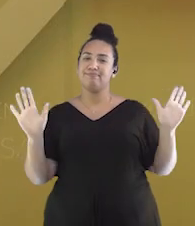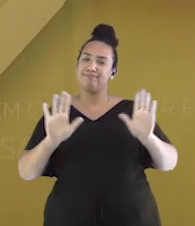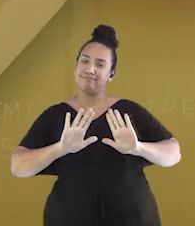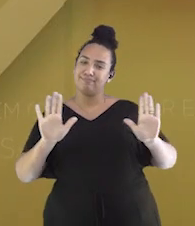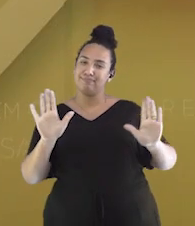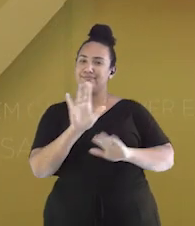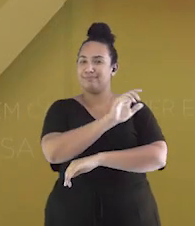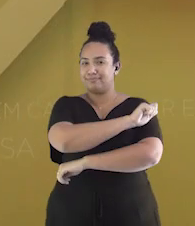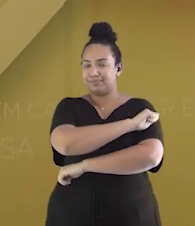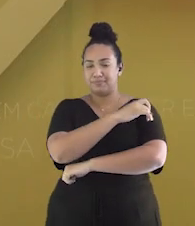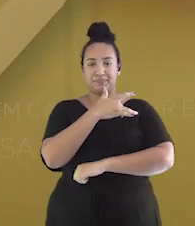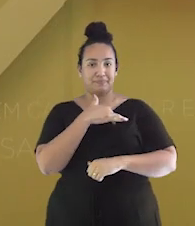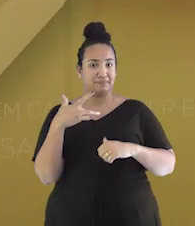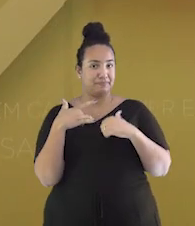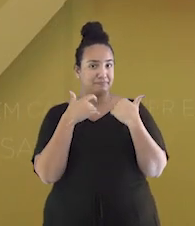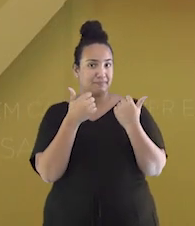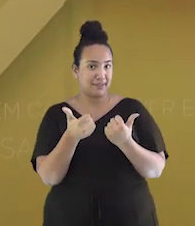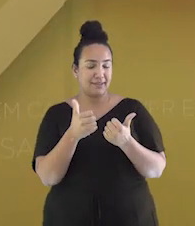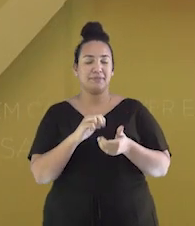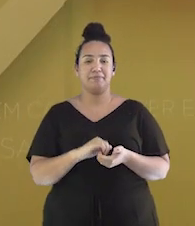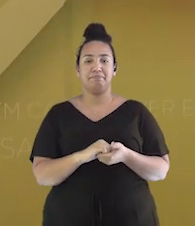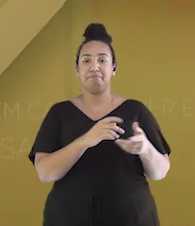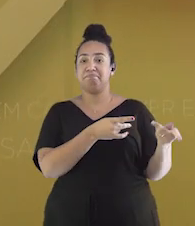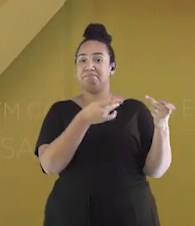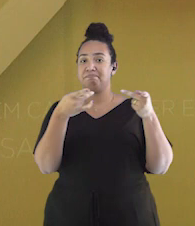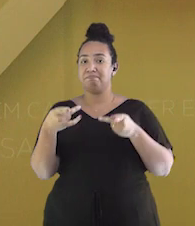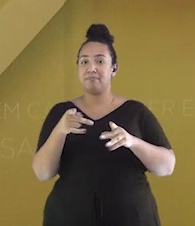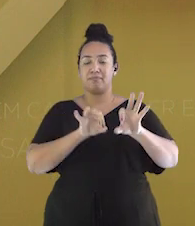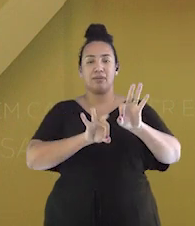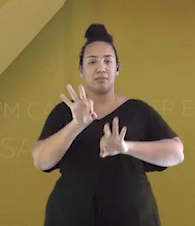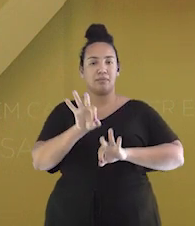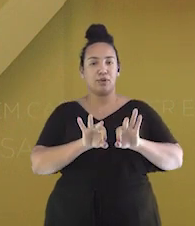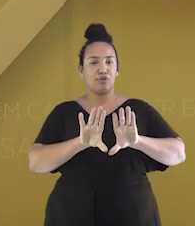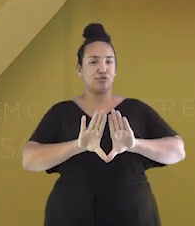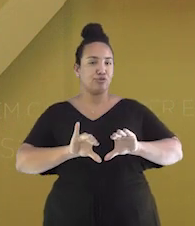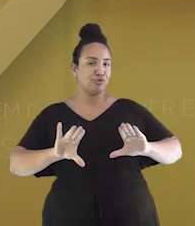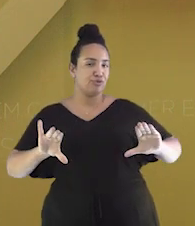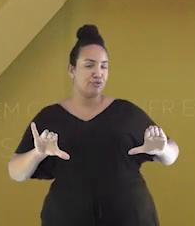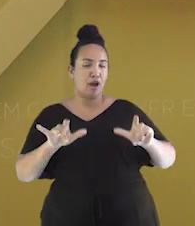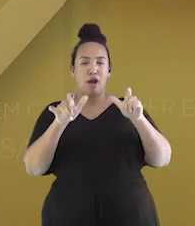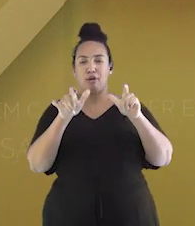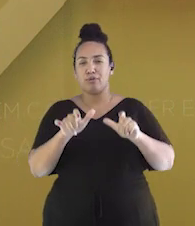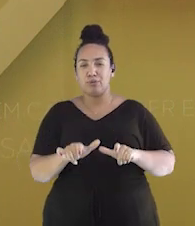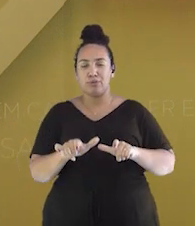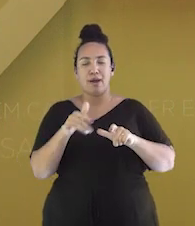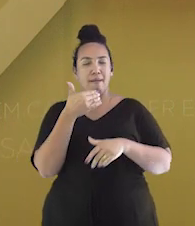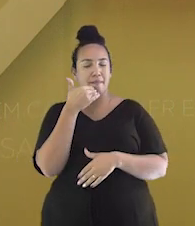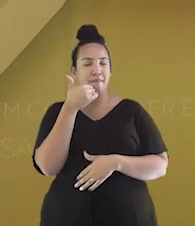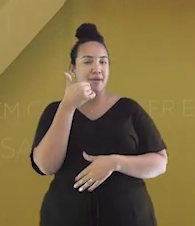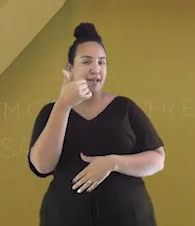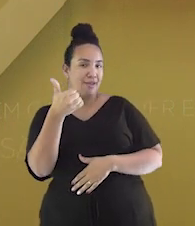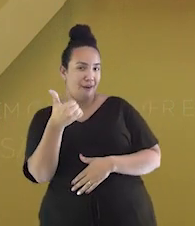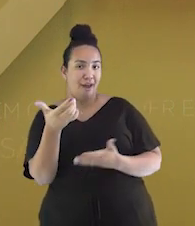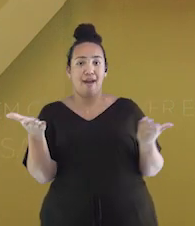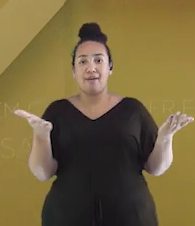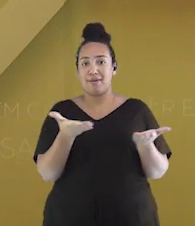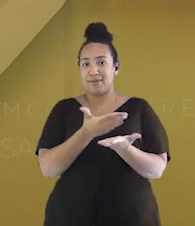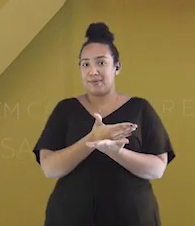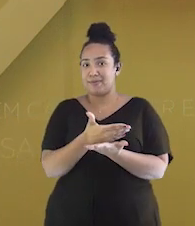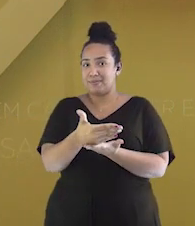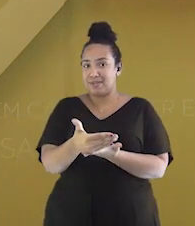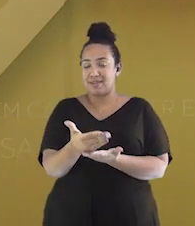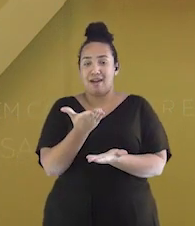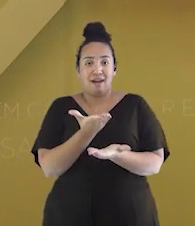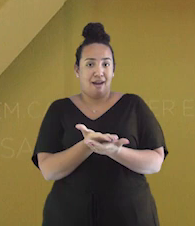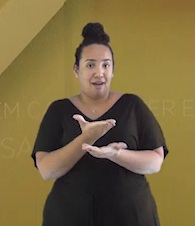Olá, estudantes! Tudo bem? Sejam bem-vindos. Arrasta a poltrona ou a sua cadeira, se acomode no seu cantinho preferido, que vai começar a